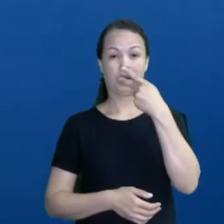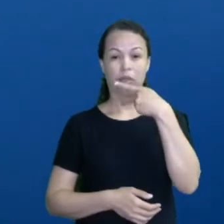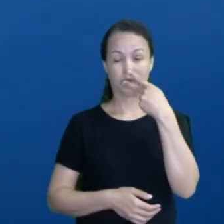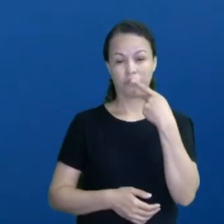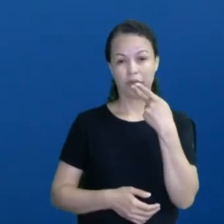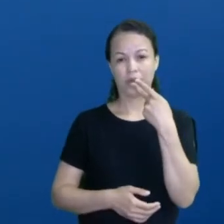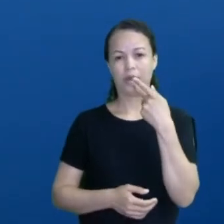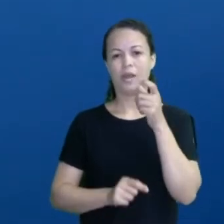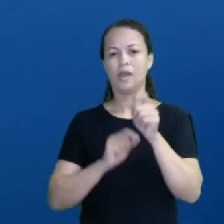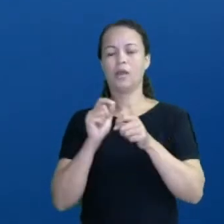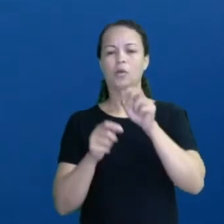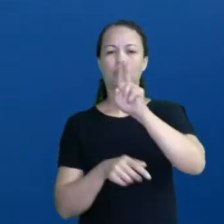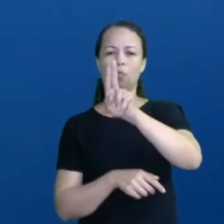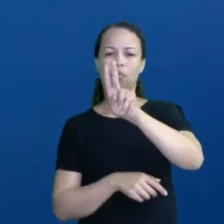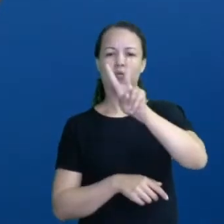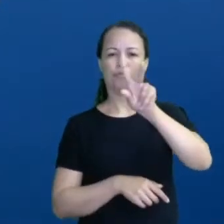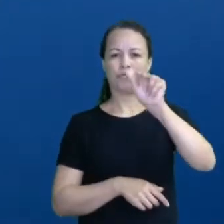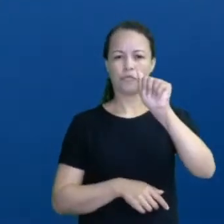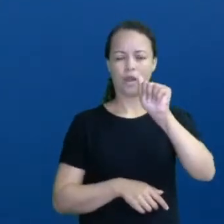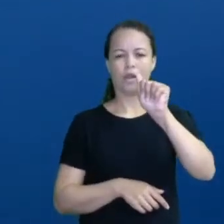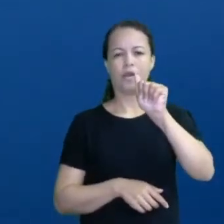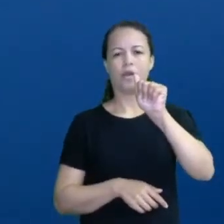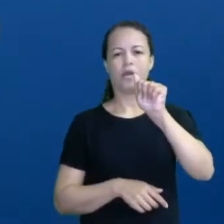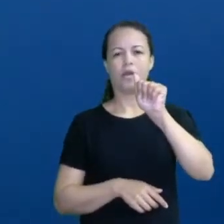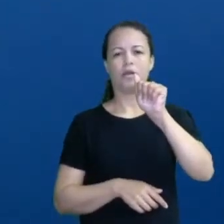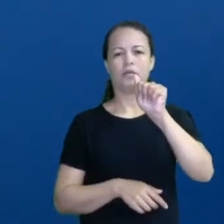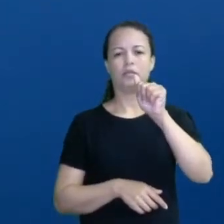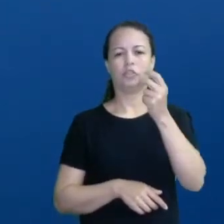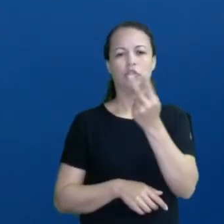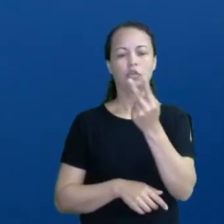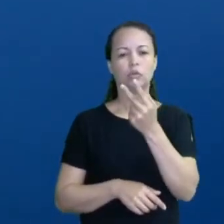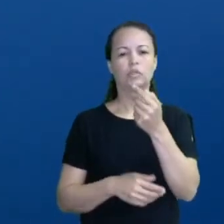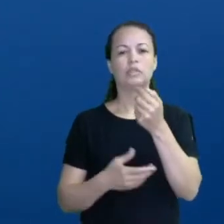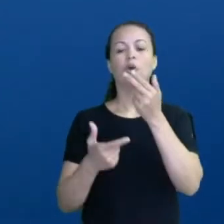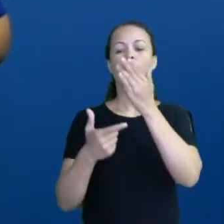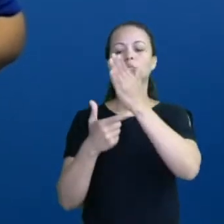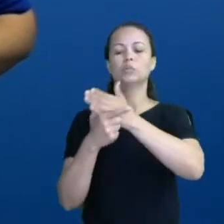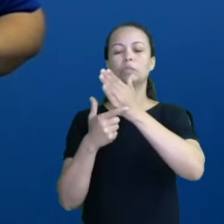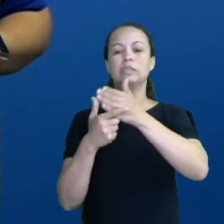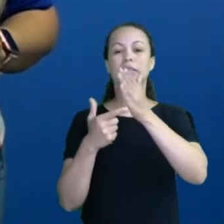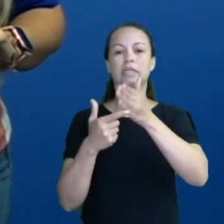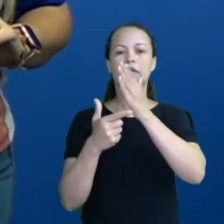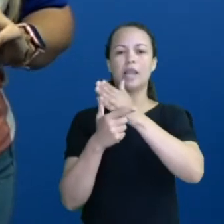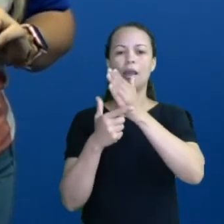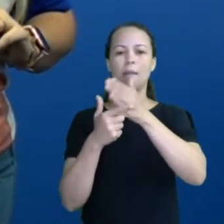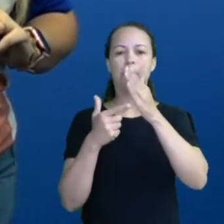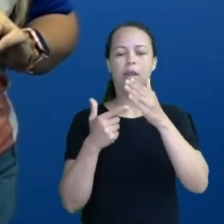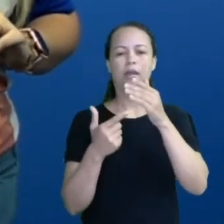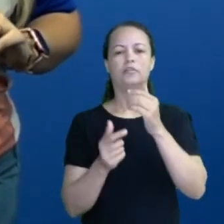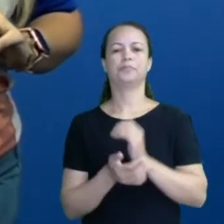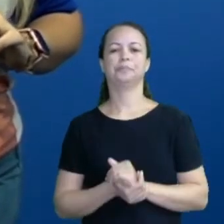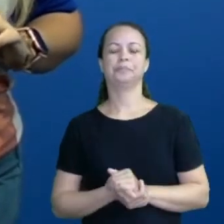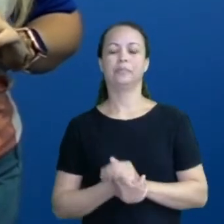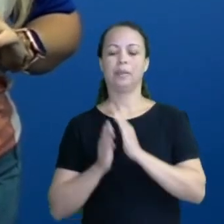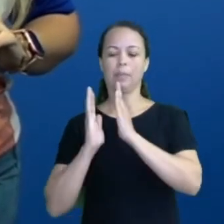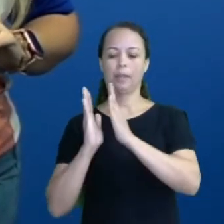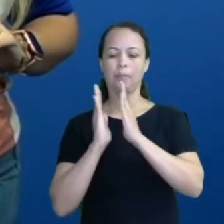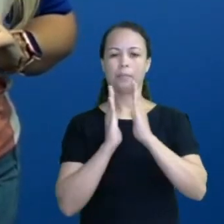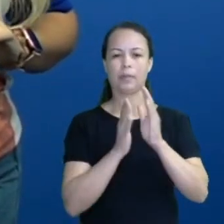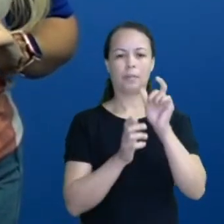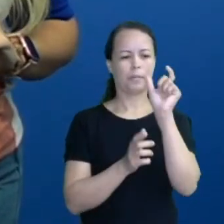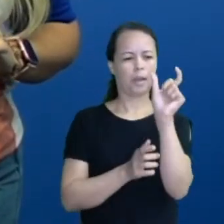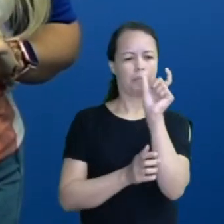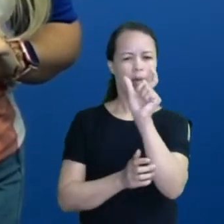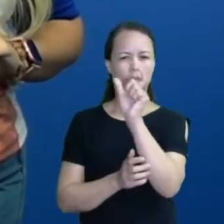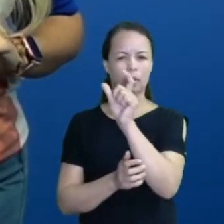gente fala, U, vá, esses dois sonzinhos são sílabas. Lembra que a gente falou que o sonzinho que a gente